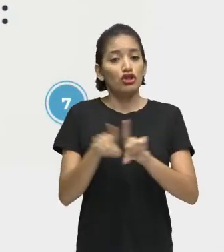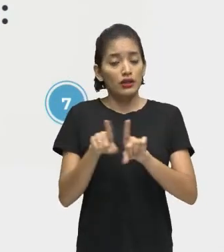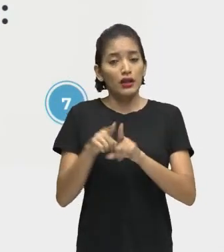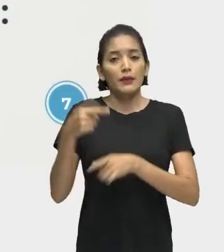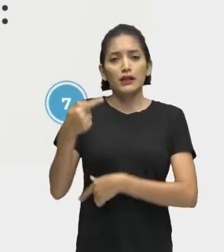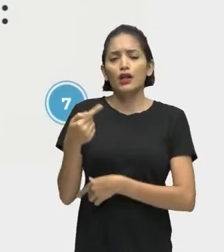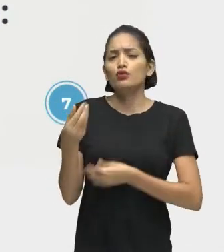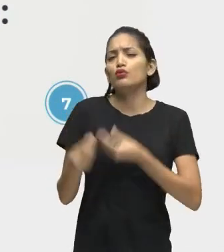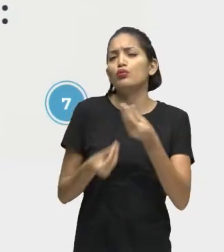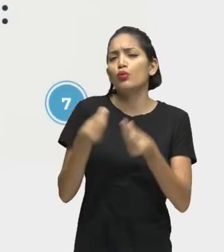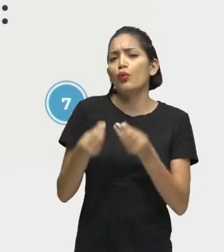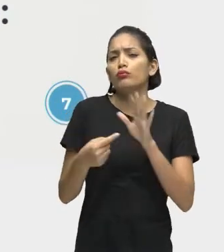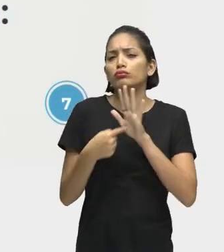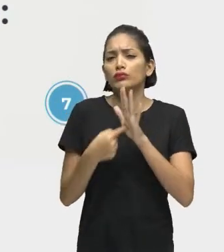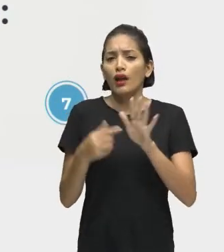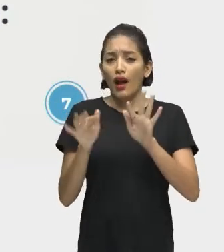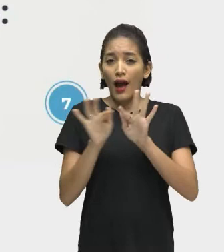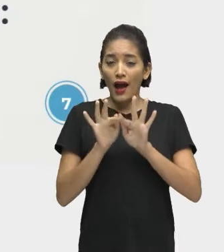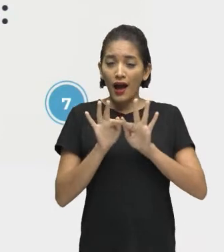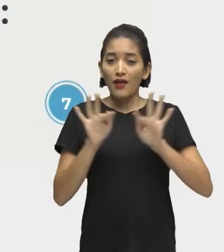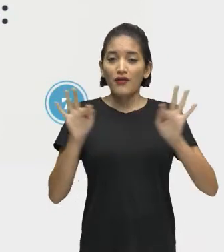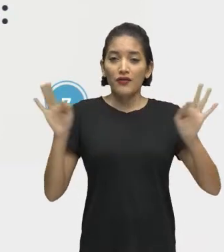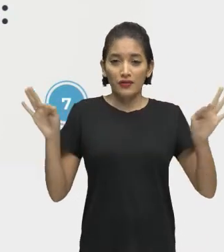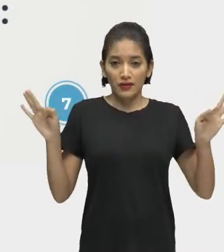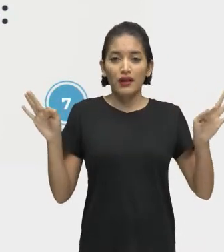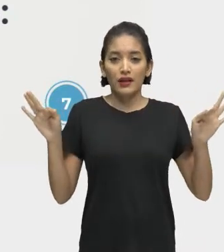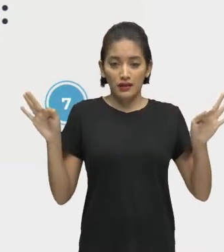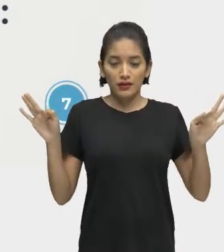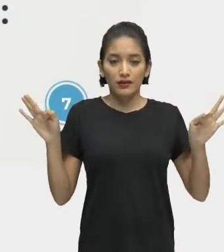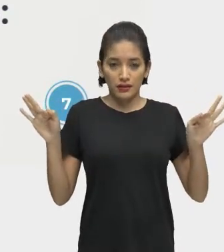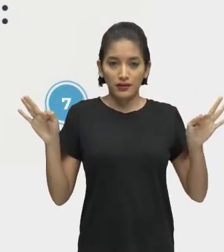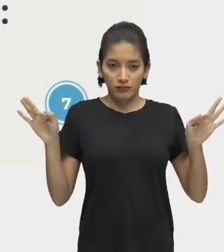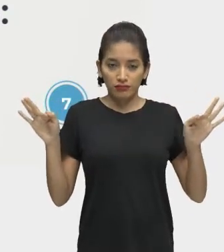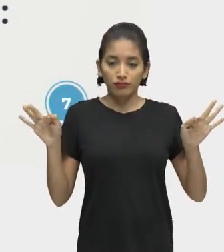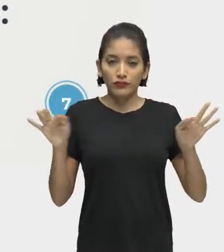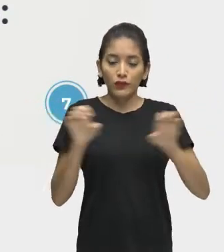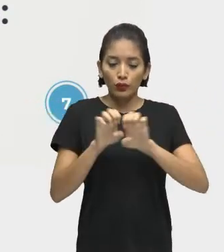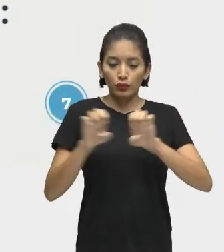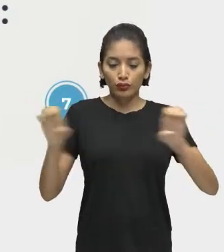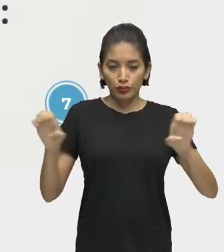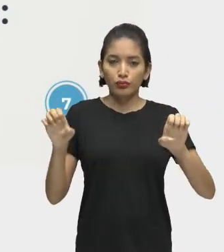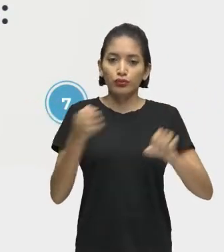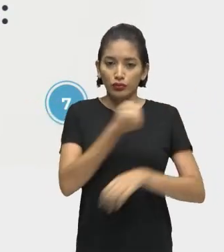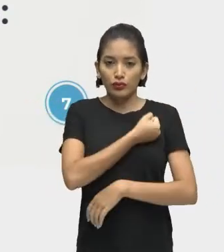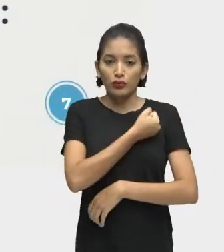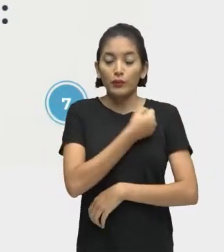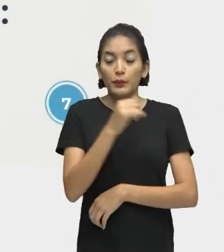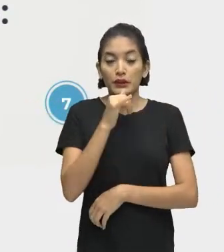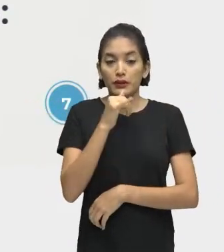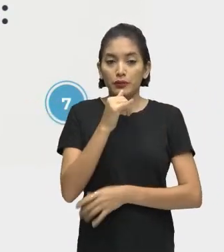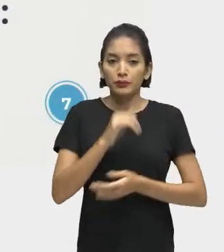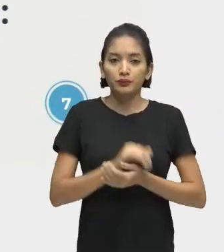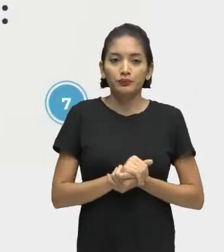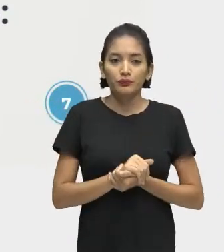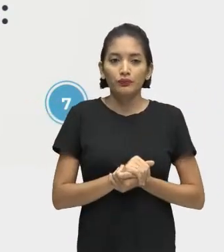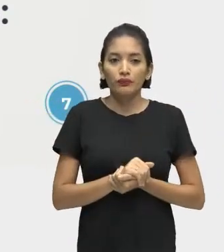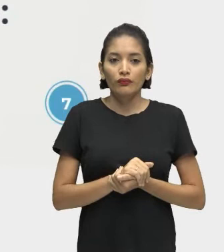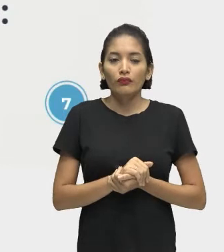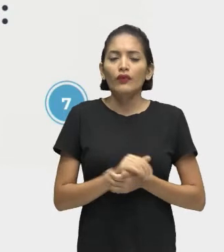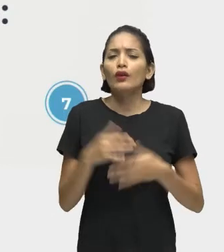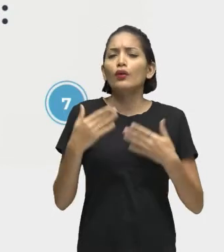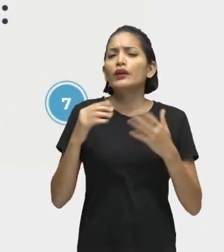gente representa essa frase aqui através de uma expressão algébrica? A gente interpreta, olha, o que